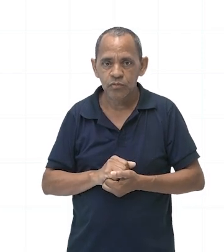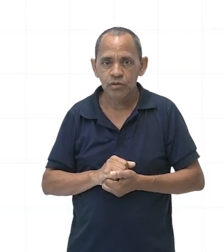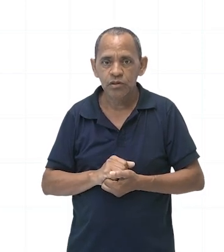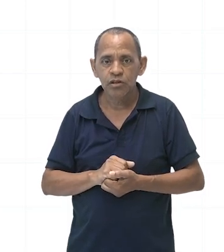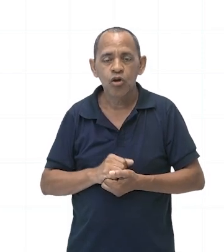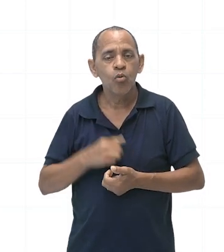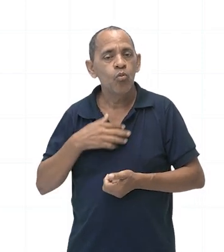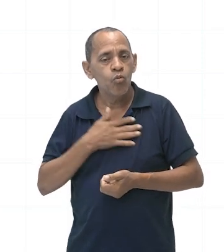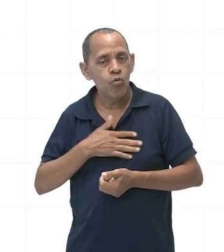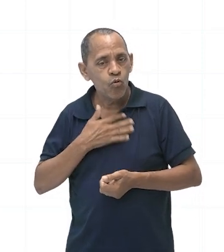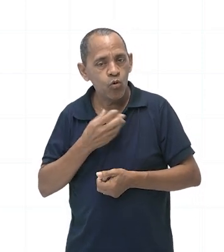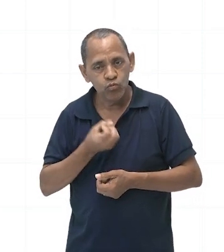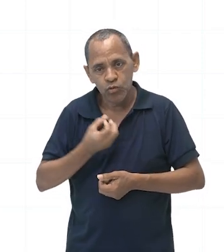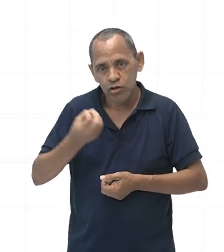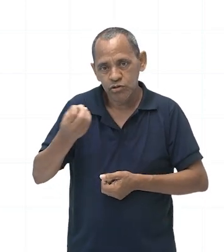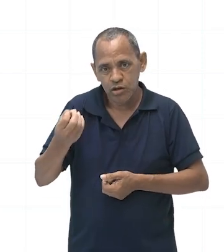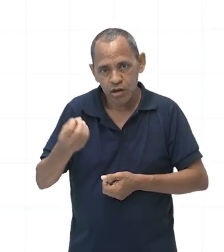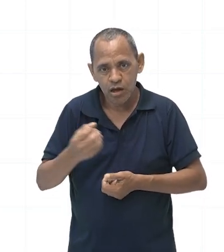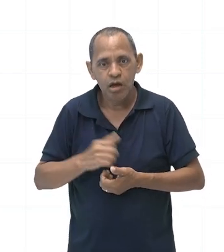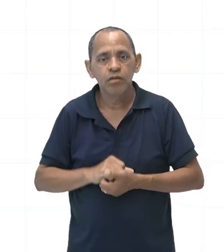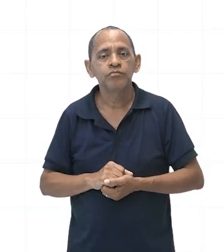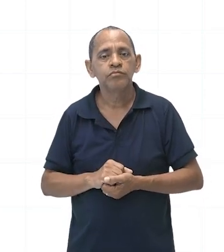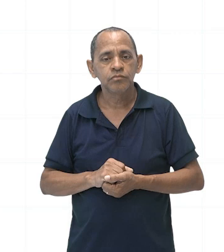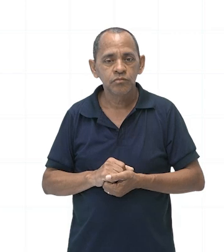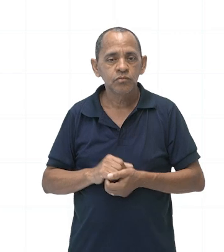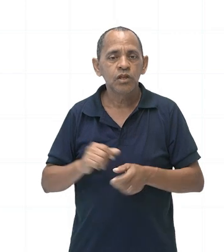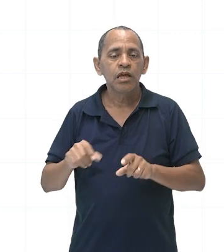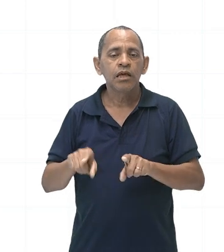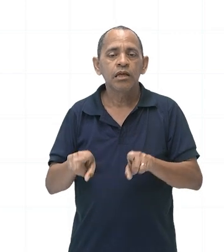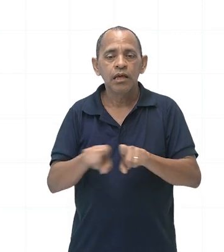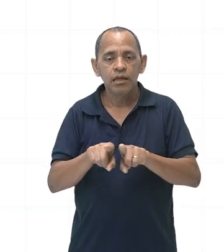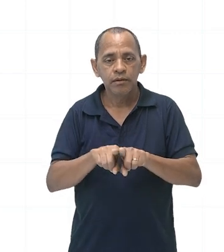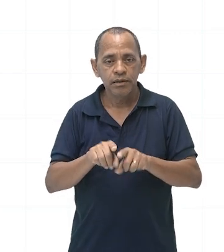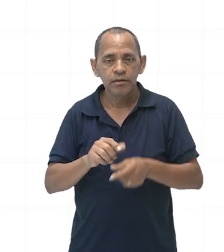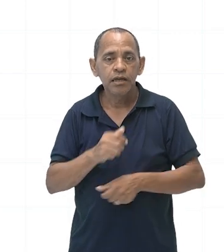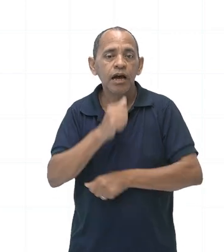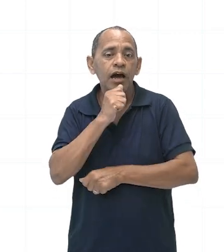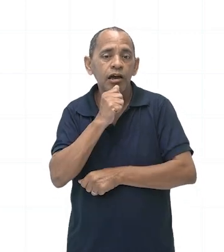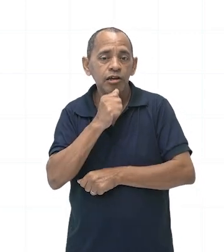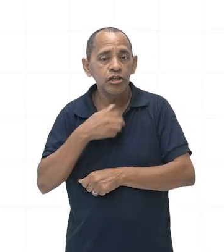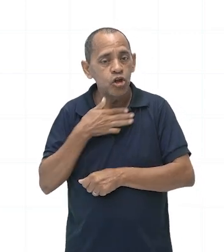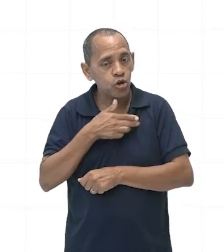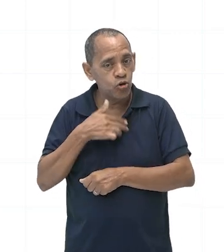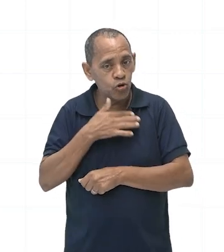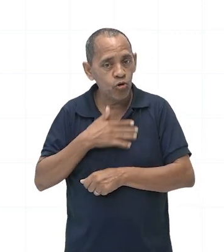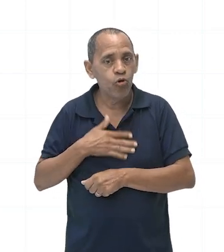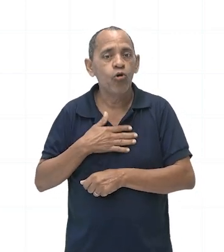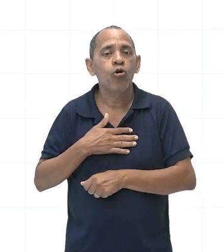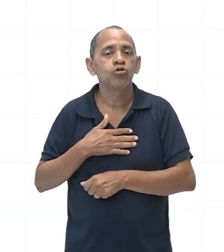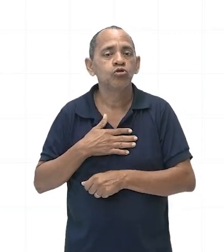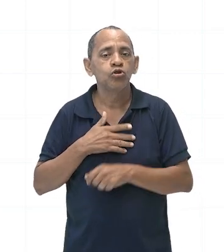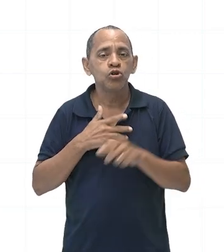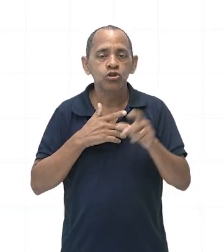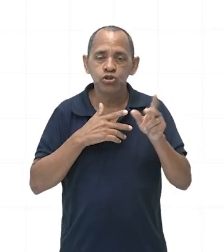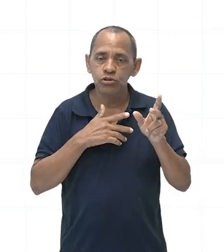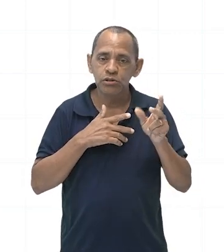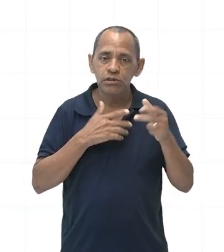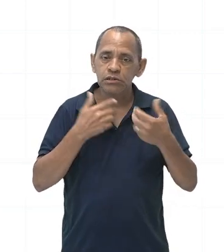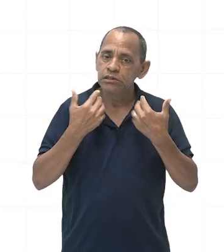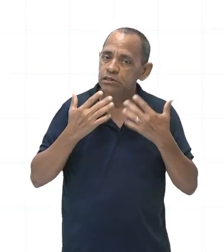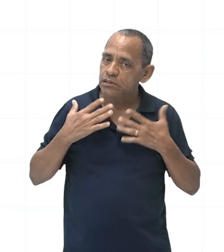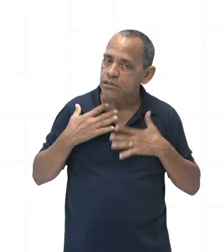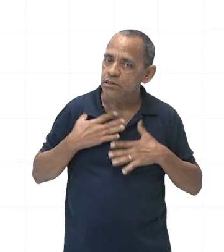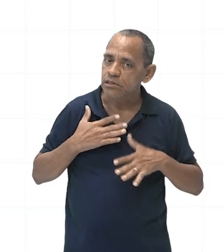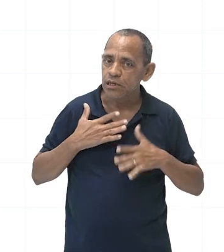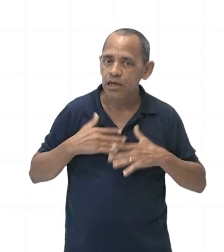de descansar, gosto de viajar. Perceba que há, então, essa relação de subordinação entre a primeira e a segunda,